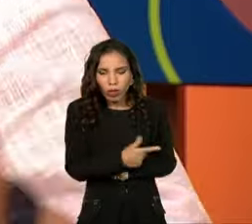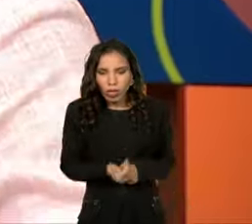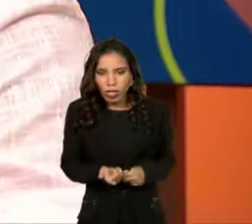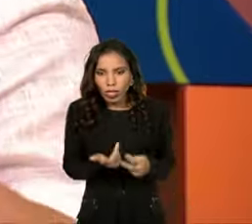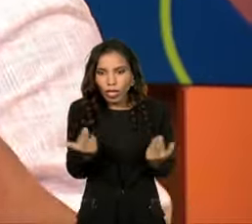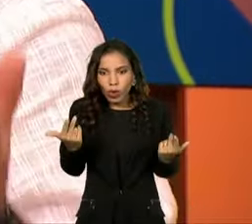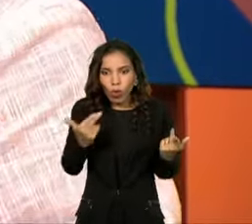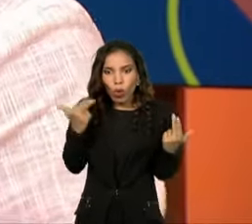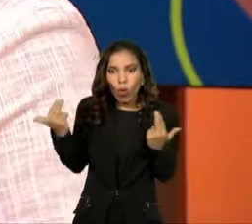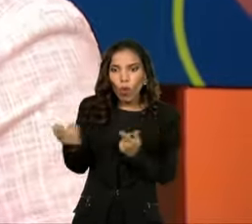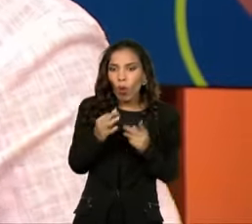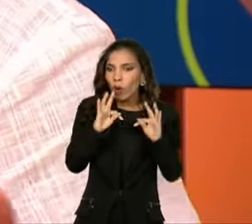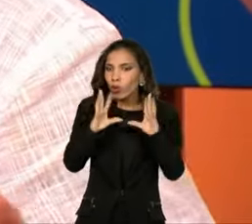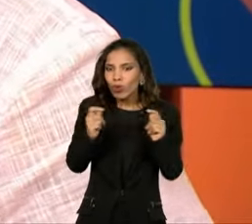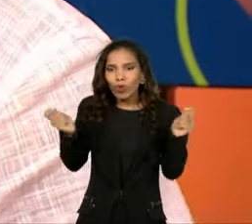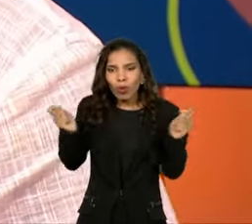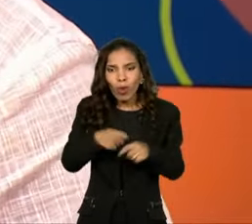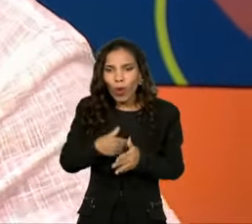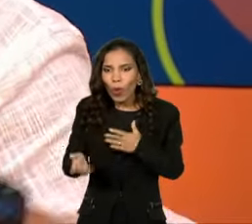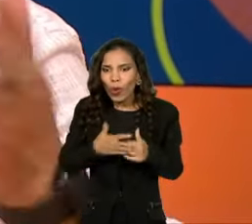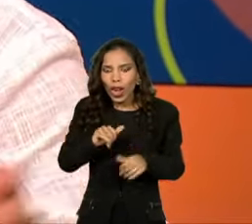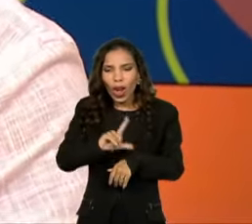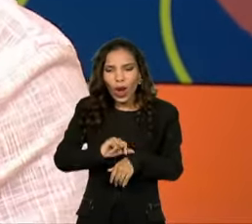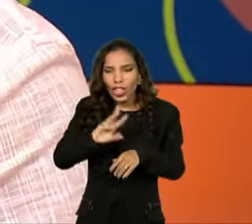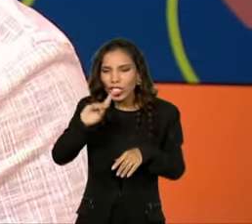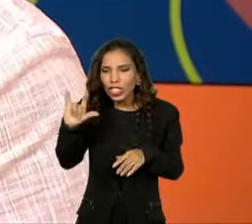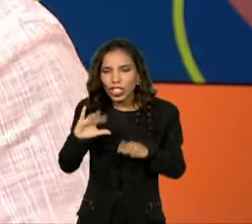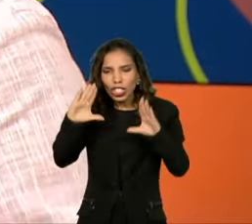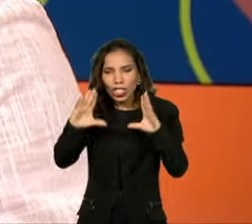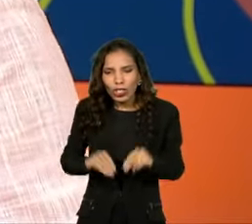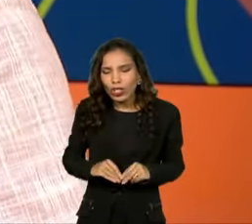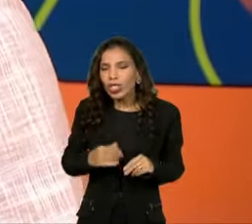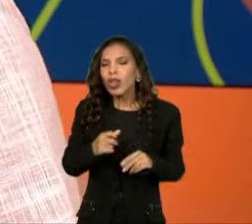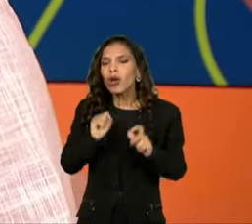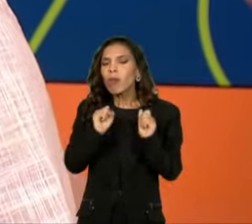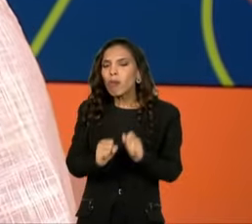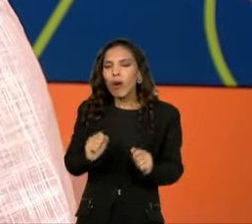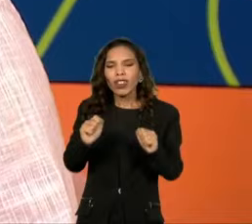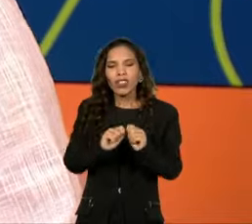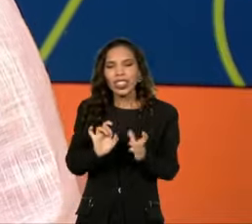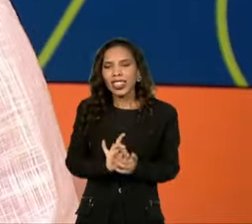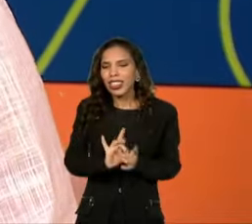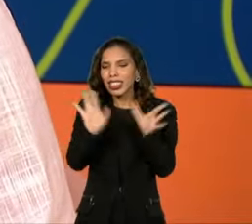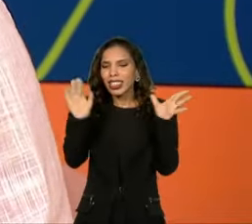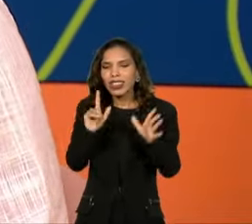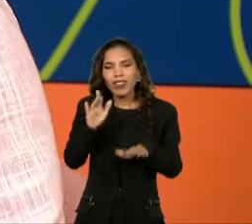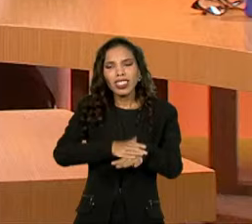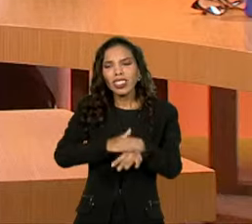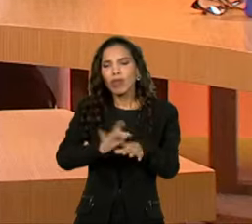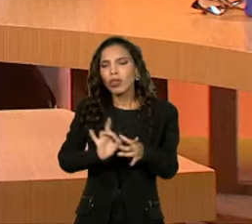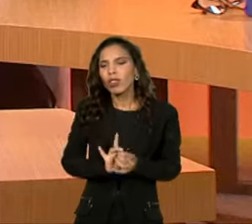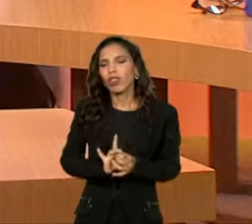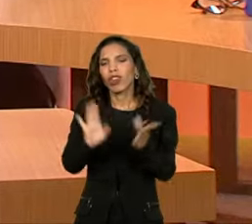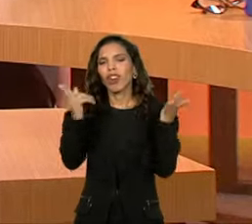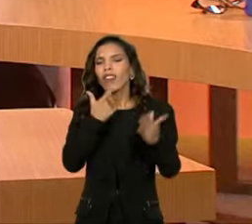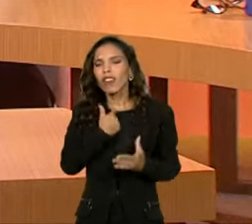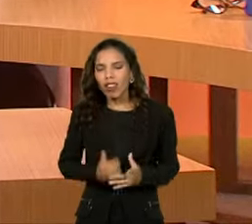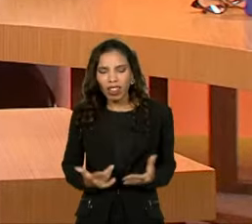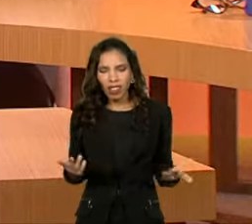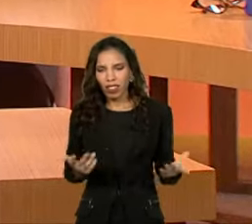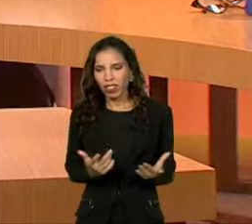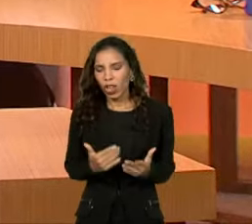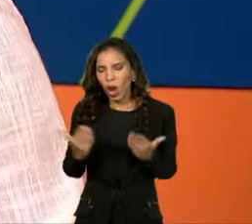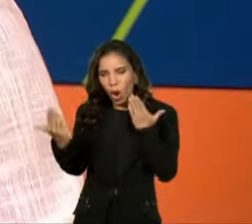que todo mundo pode, qualquer hora do dia, da noite, da idade, não importa. Você pode fazer o que você quiser. Se permita, né? Não tem que se comparar